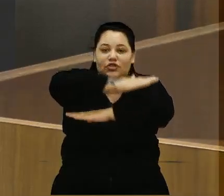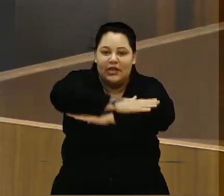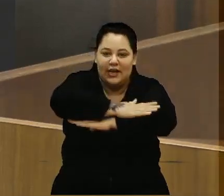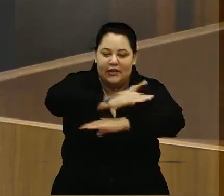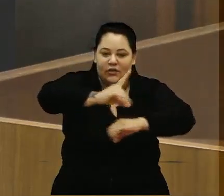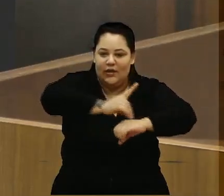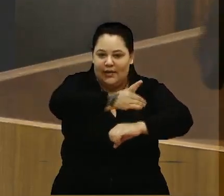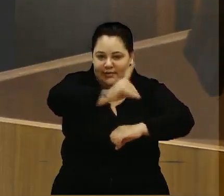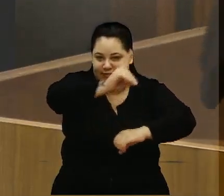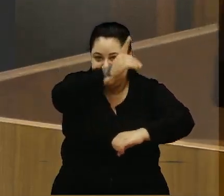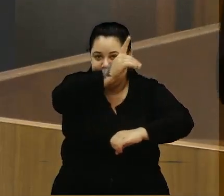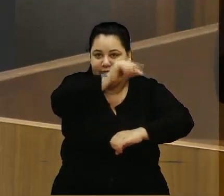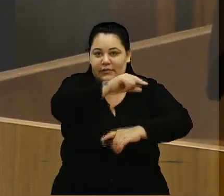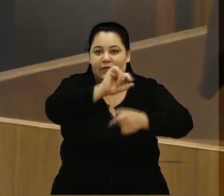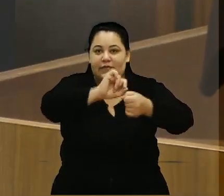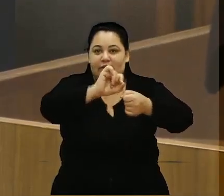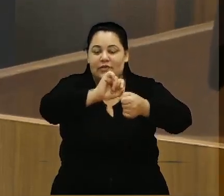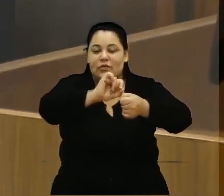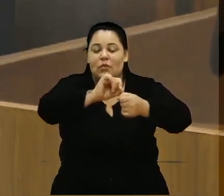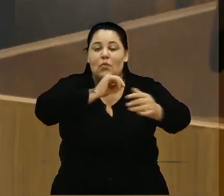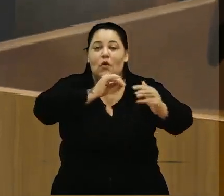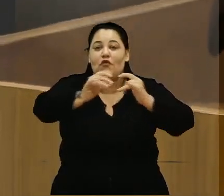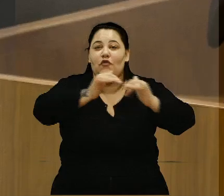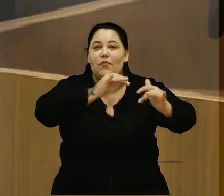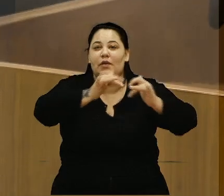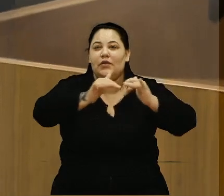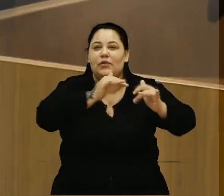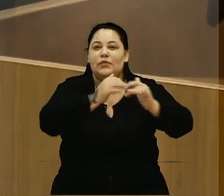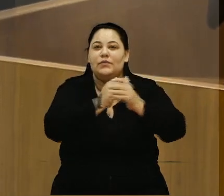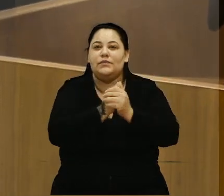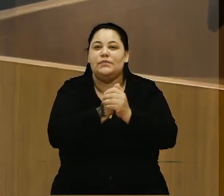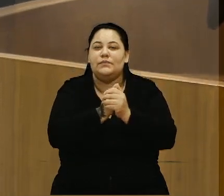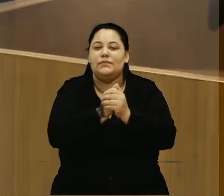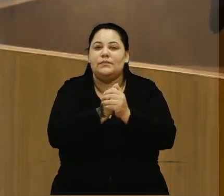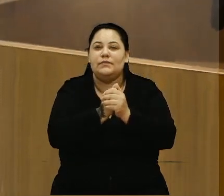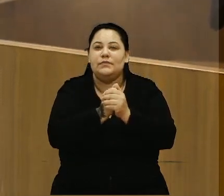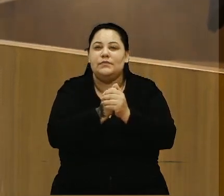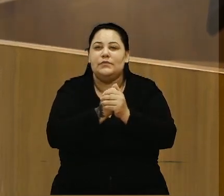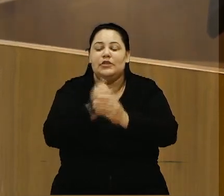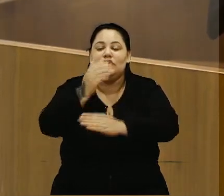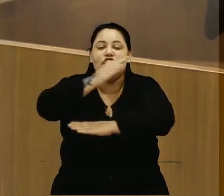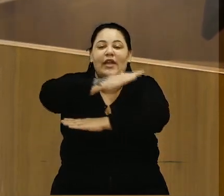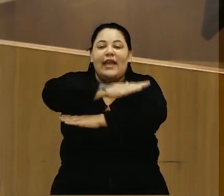aqui a divulgação, então, movimento Janela Dourada.